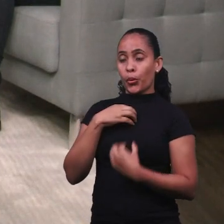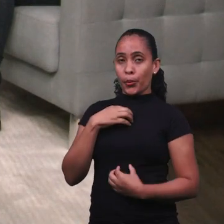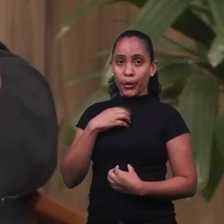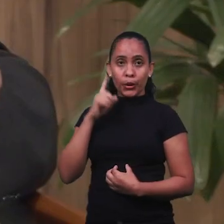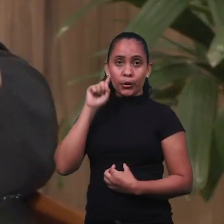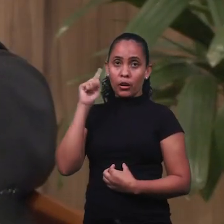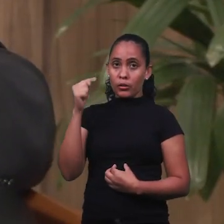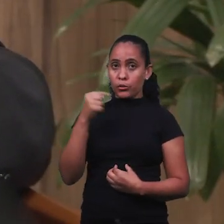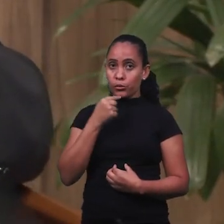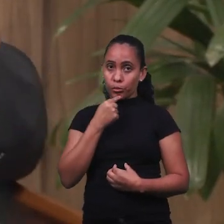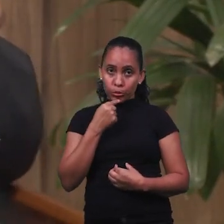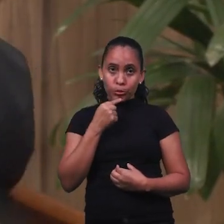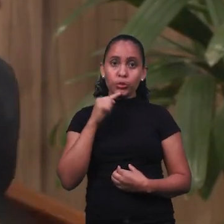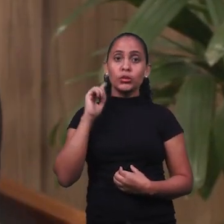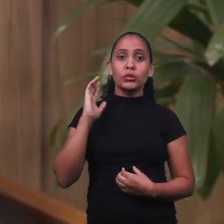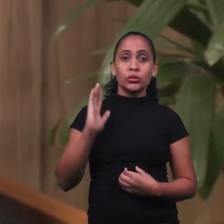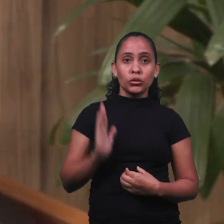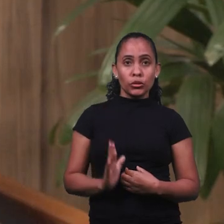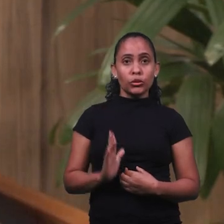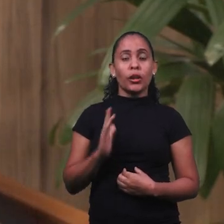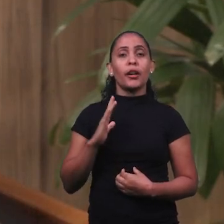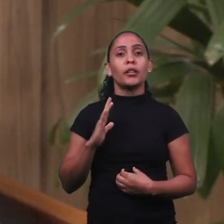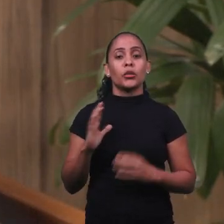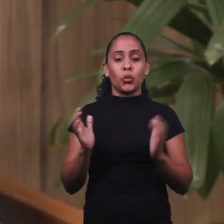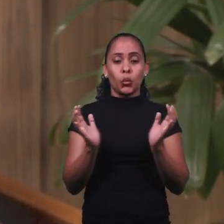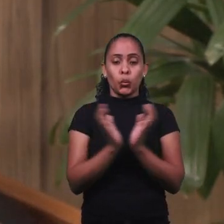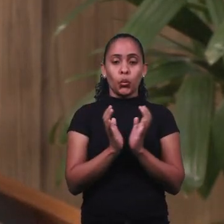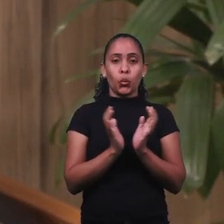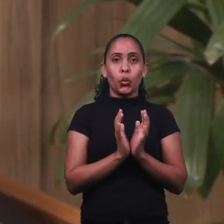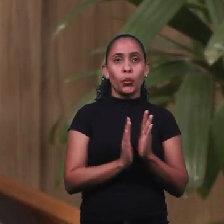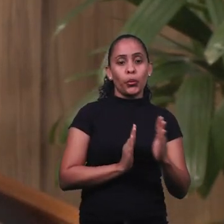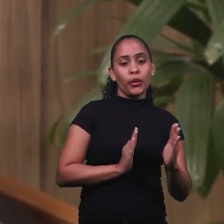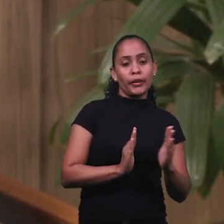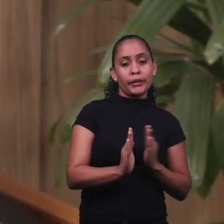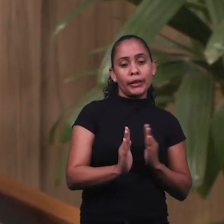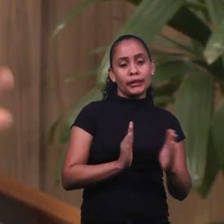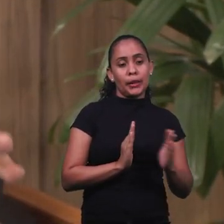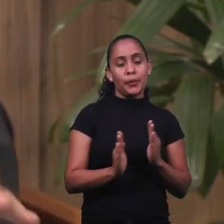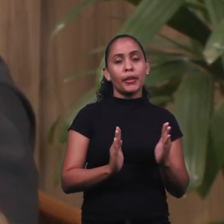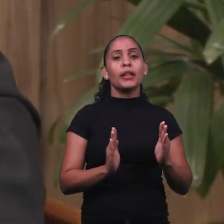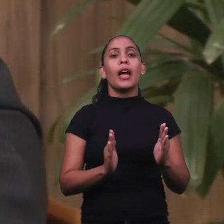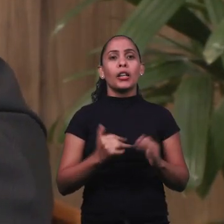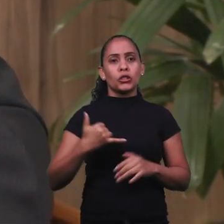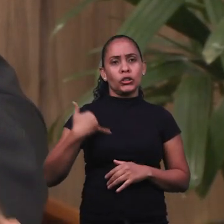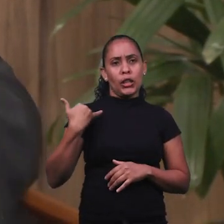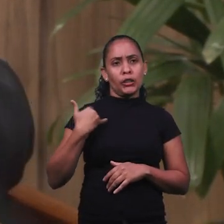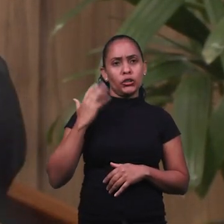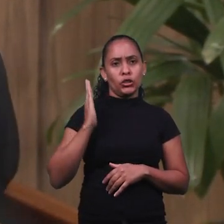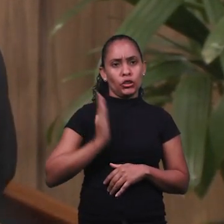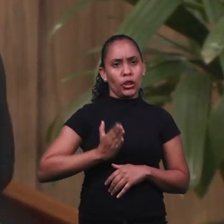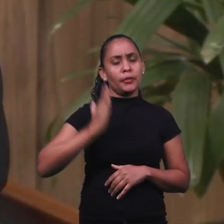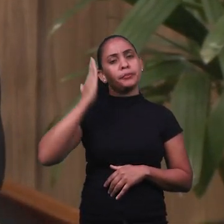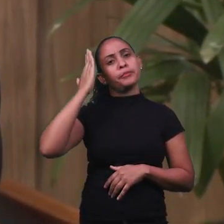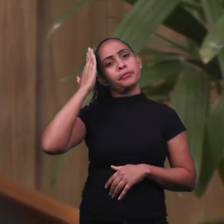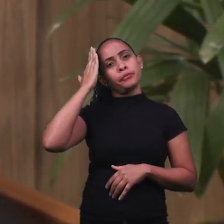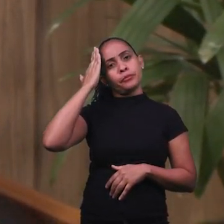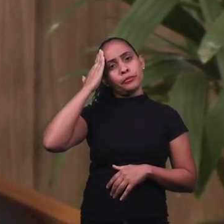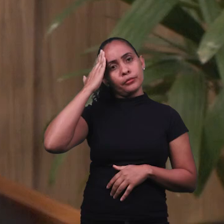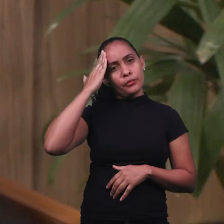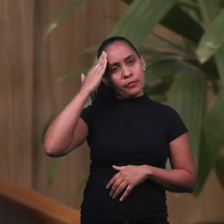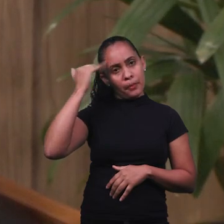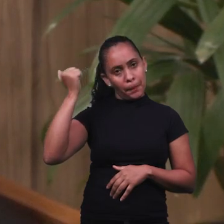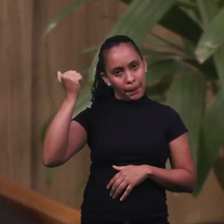obreiro surdo, ele já faz parte aí dos mais sábios, não é? Ele nos